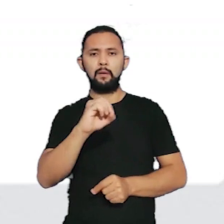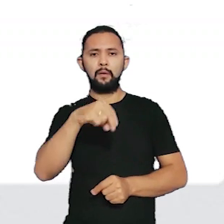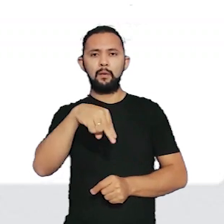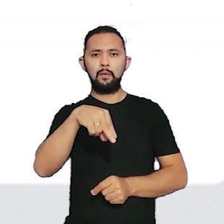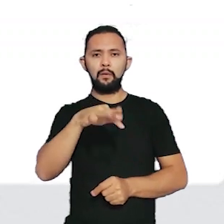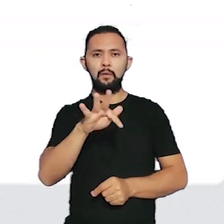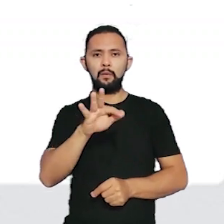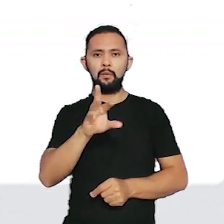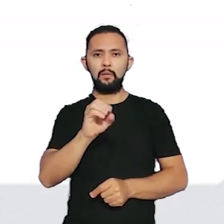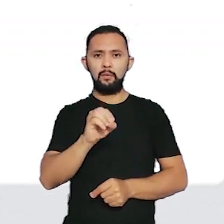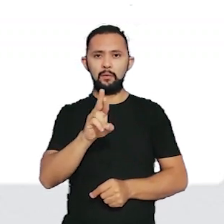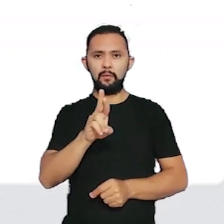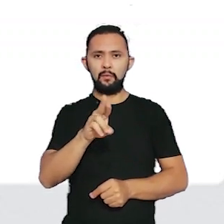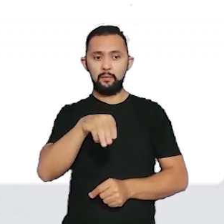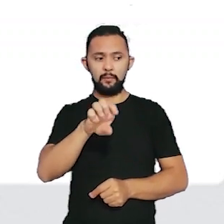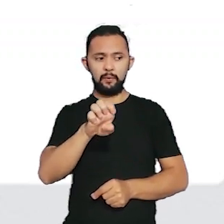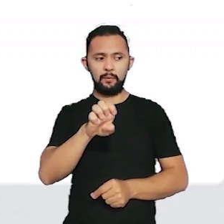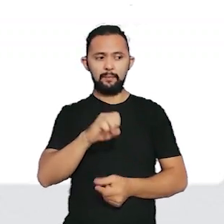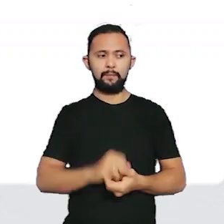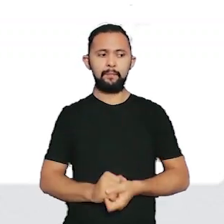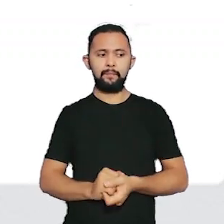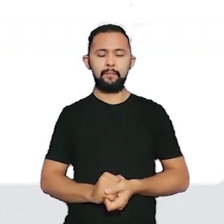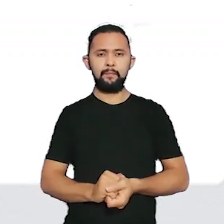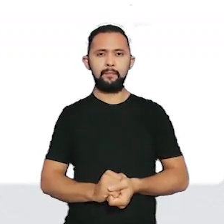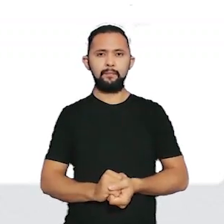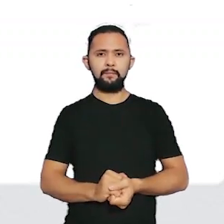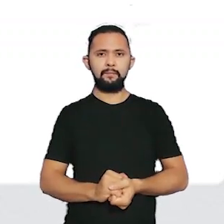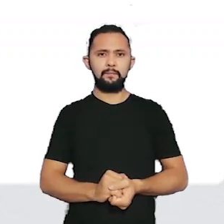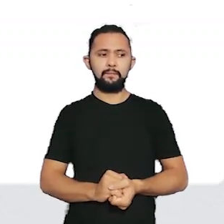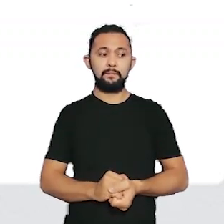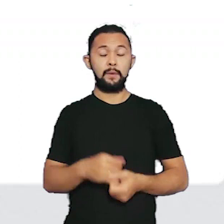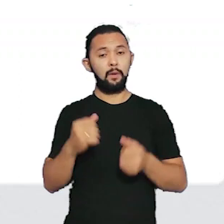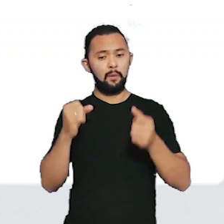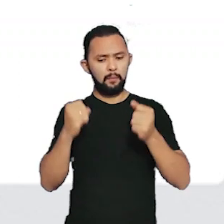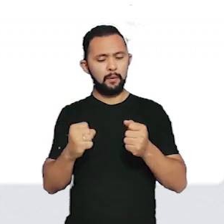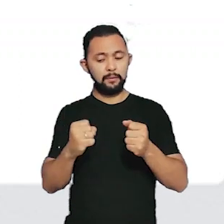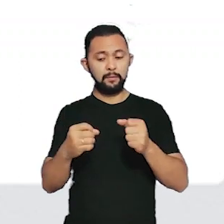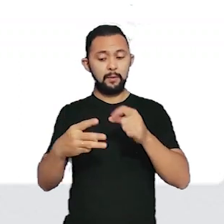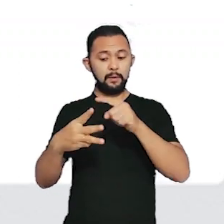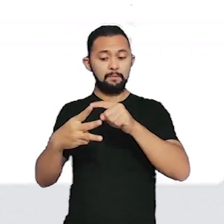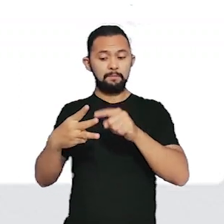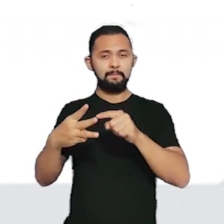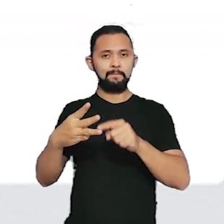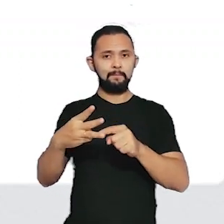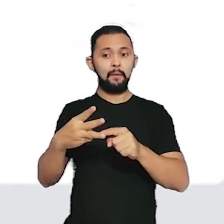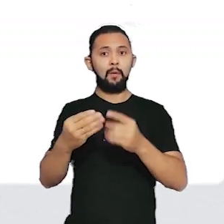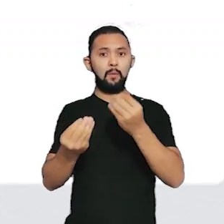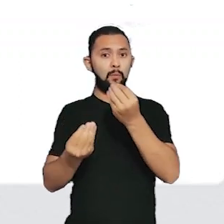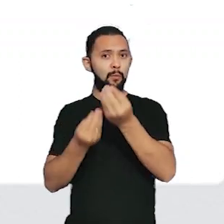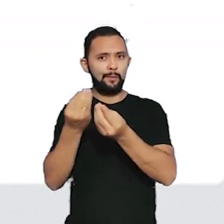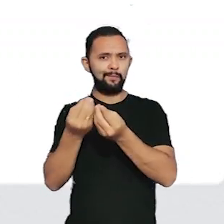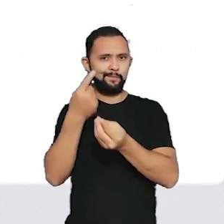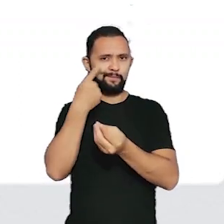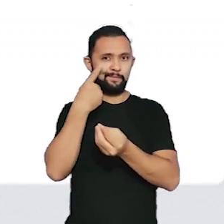conformidade. Tá? Conformidade. Então, como ele pode ser uma causa, uma comparação ou